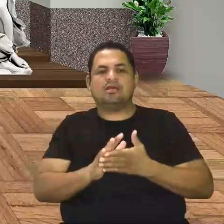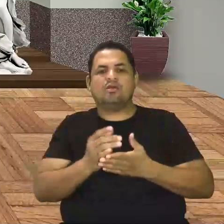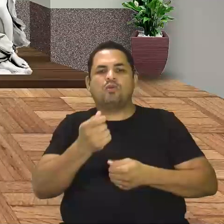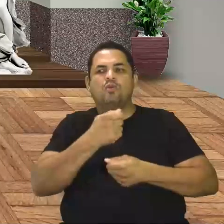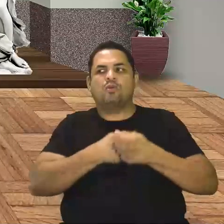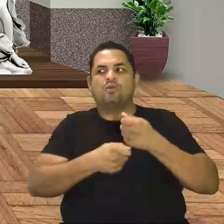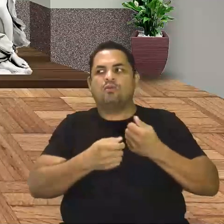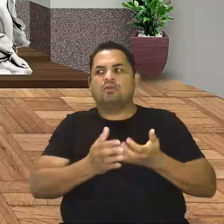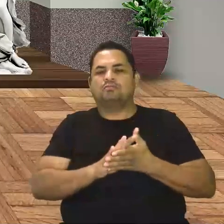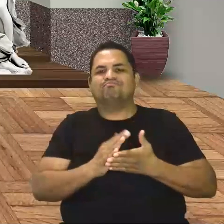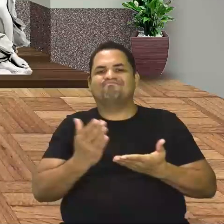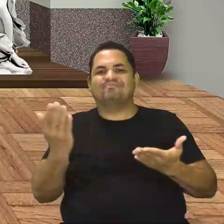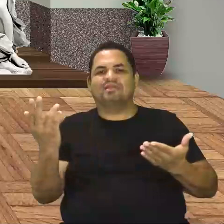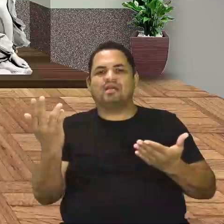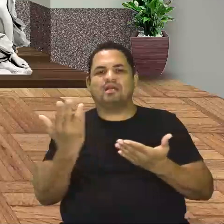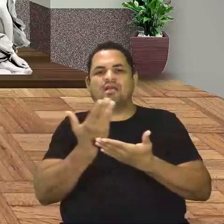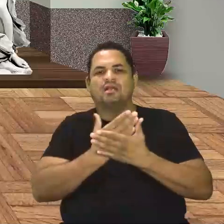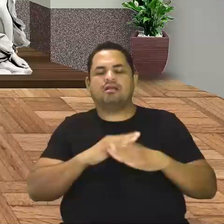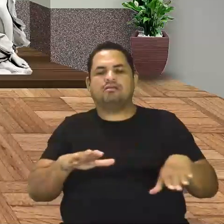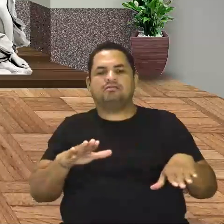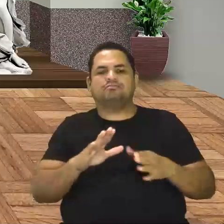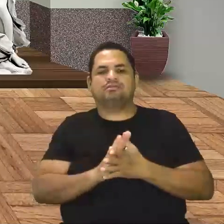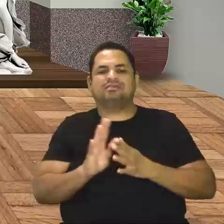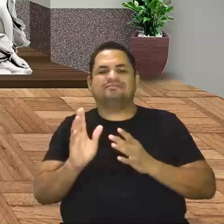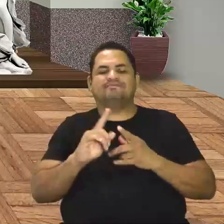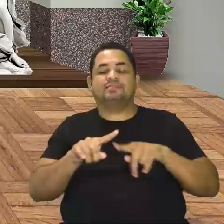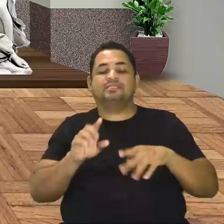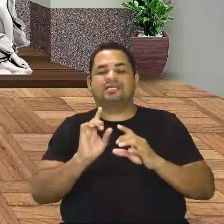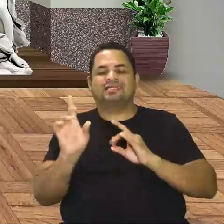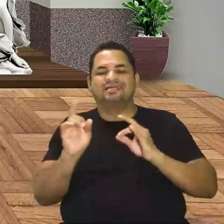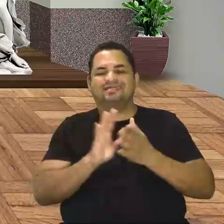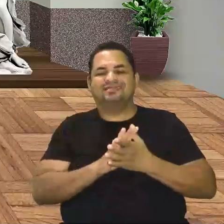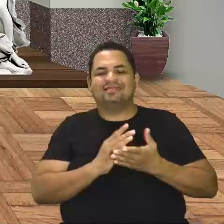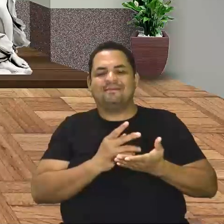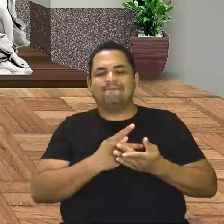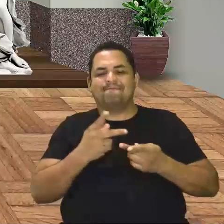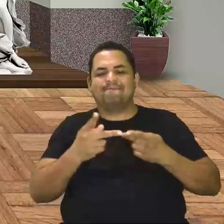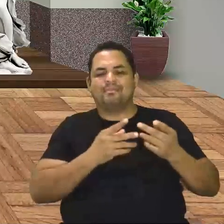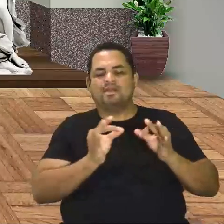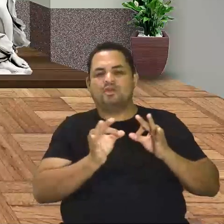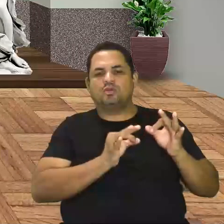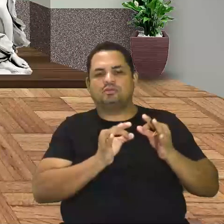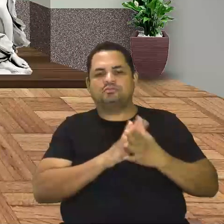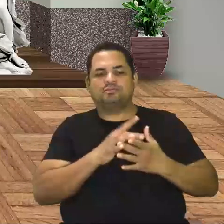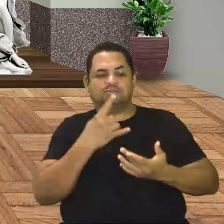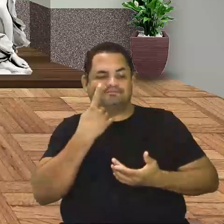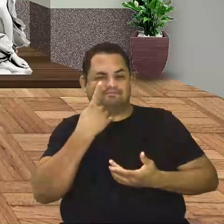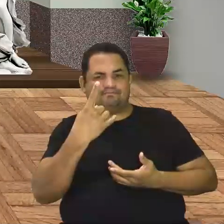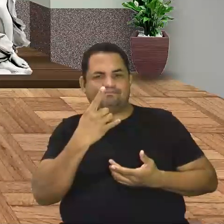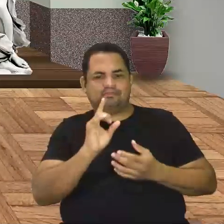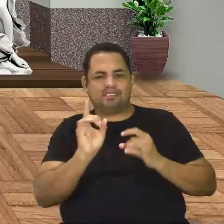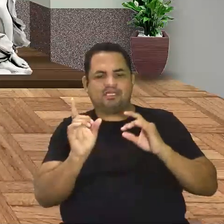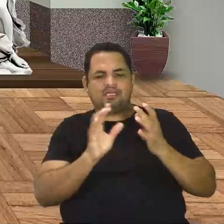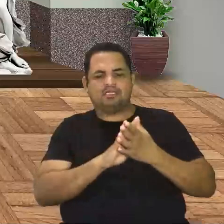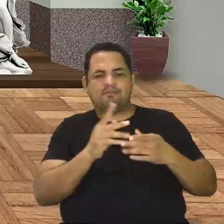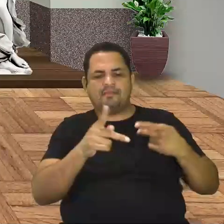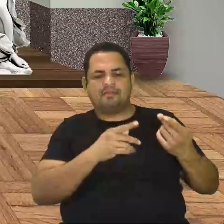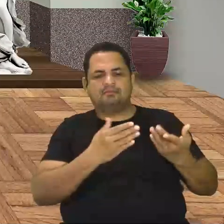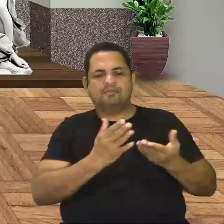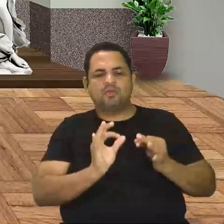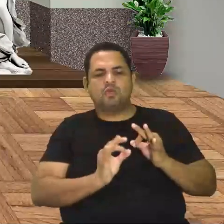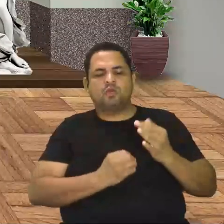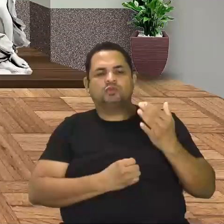Mas, infelizmente, a cada plano que vai ser lançado, nós vamos observar que a cada plano que se